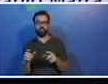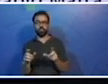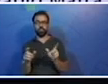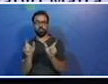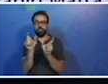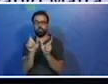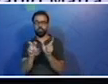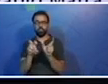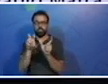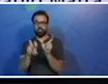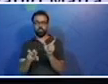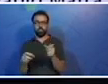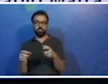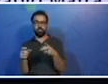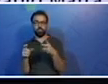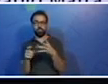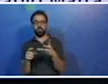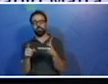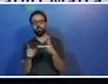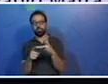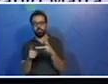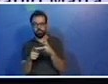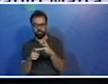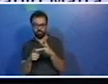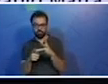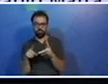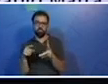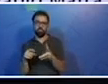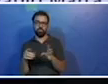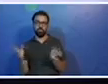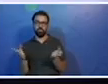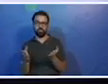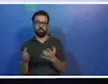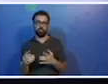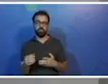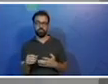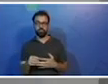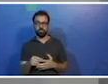de presente contínuo, certo? Que foi isso que nós vimos hoje.